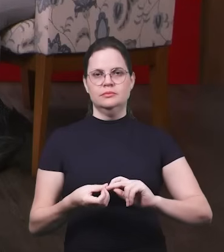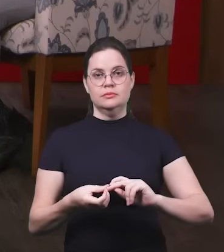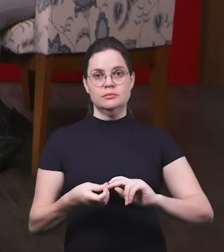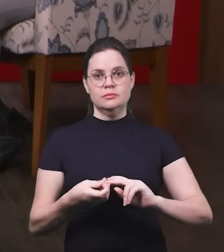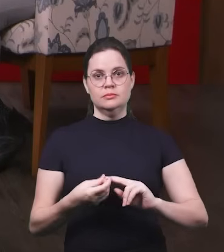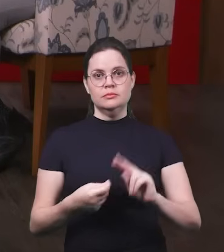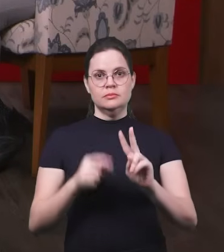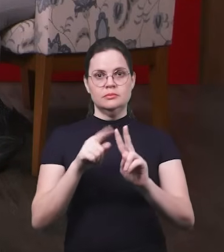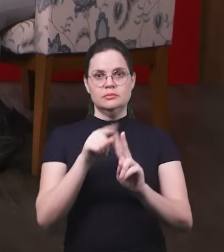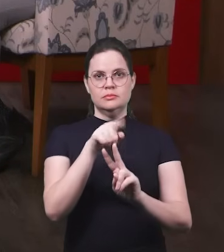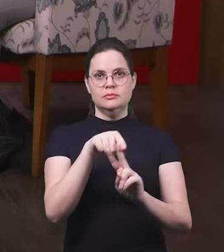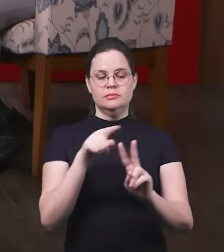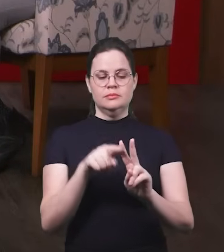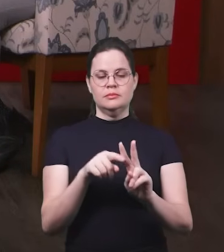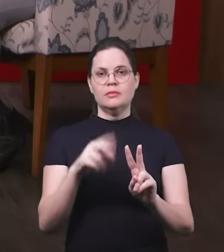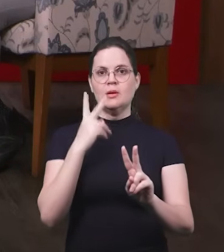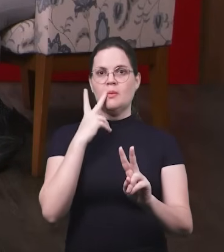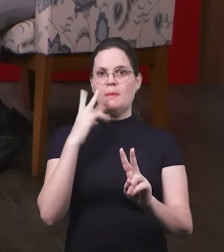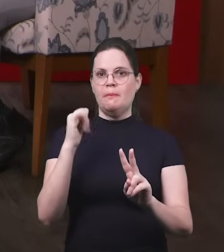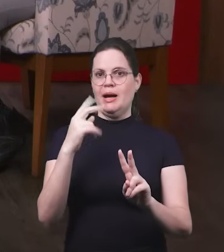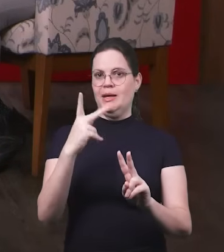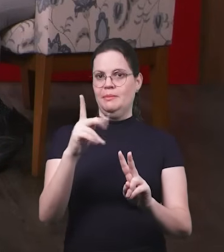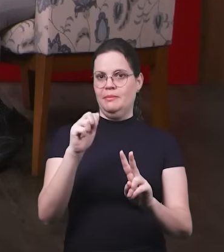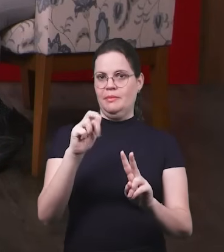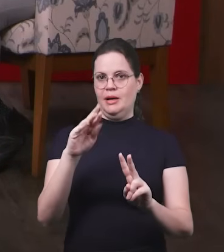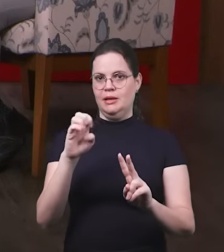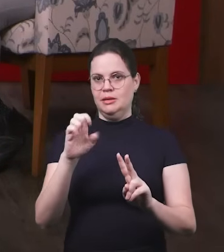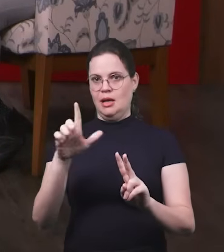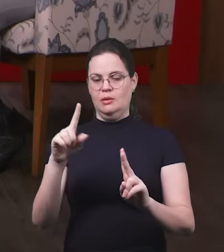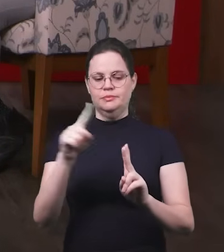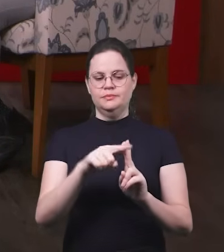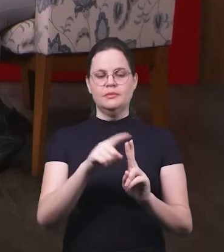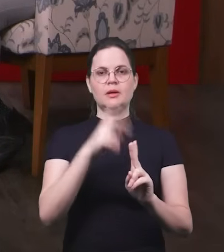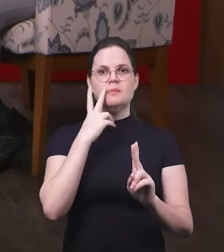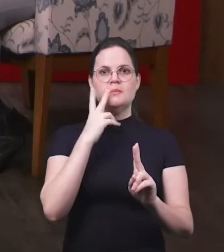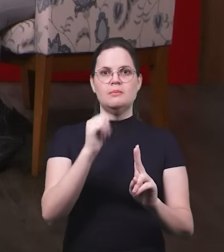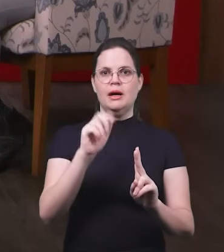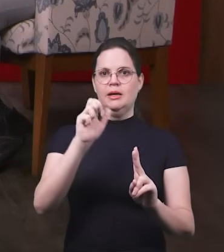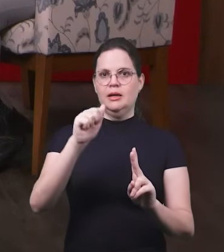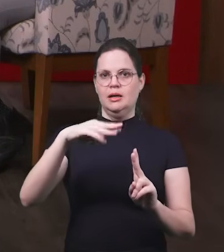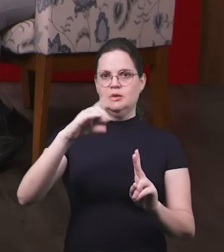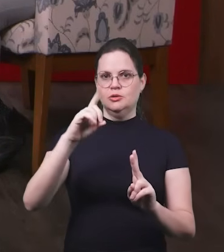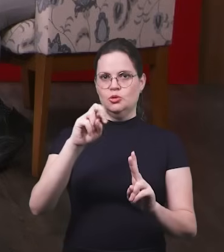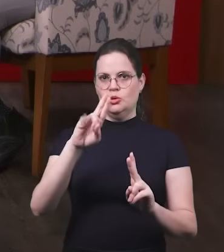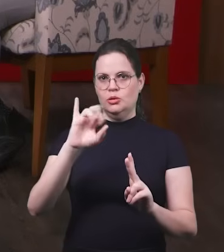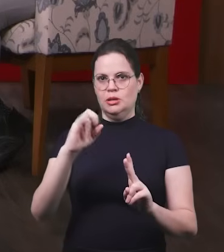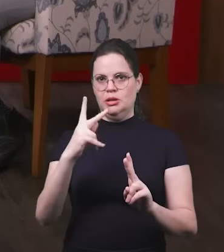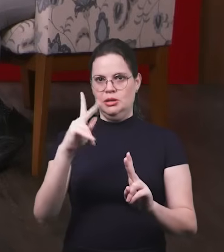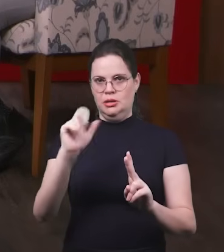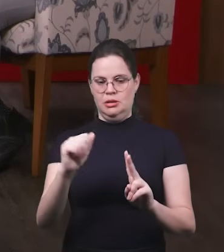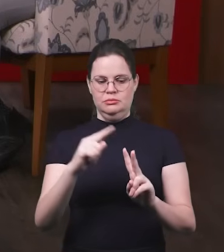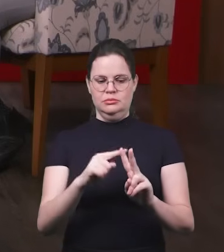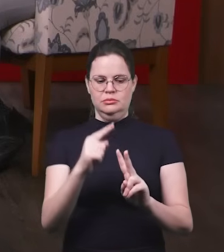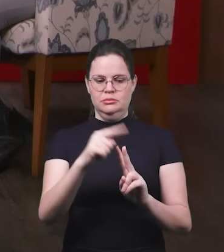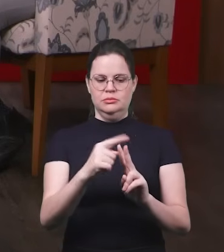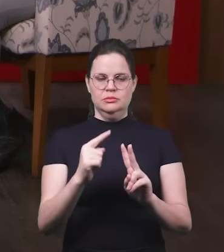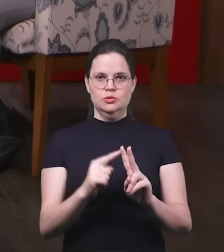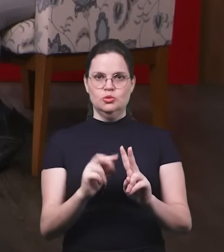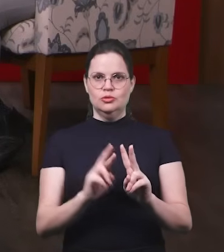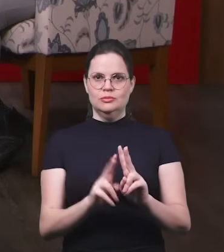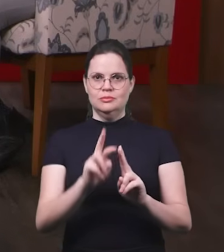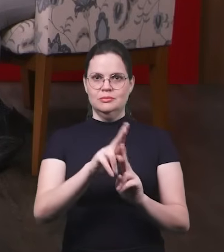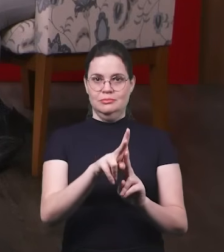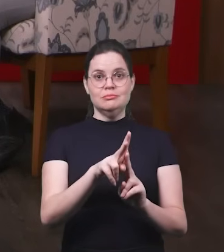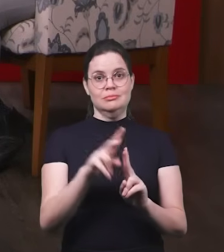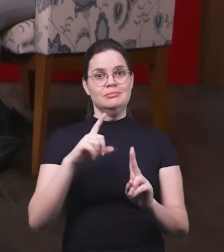didática, o pai pardal e o pai andorinha, que o texto mostra uma diferença entre esses dois tipos de